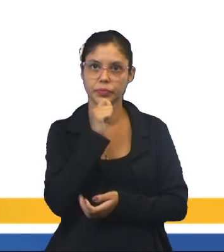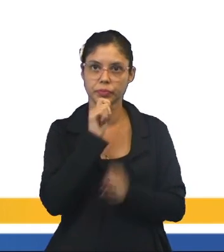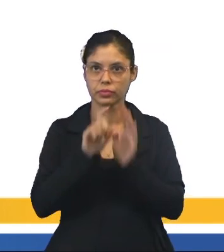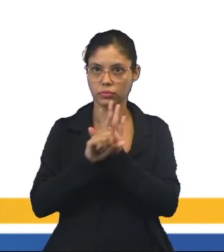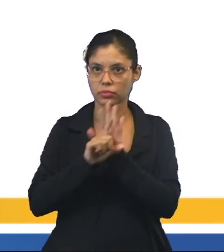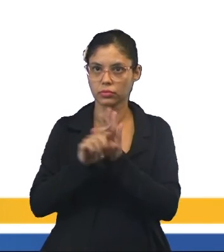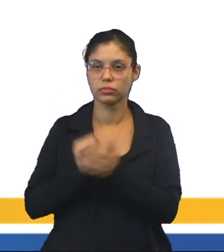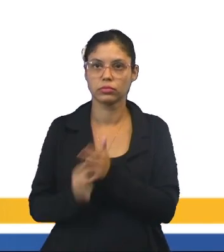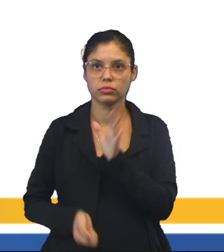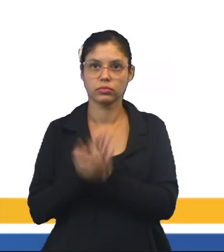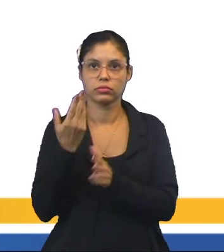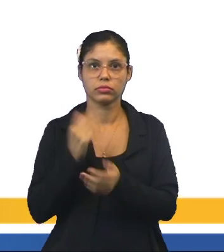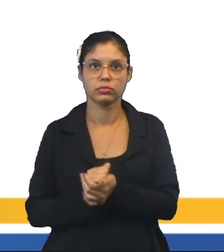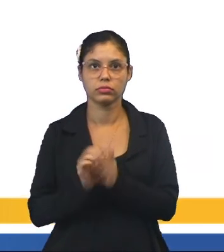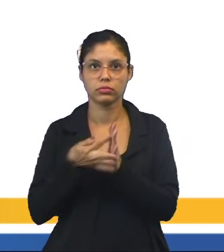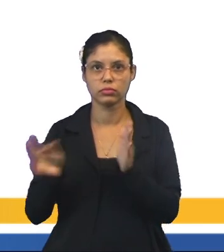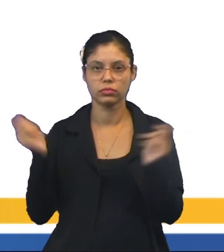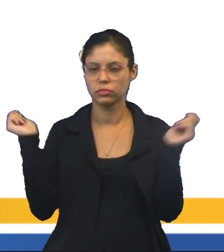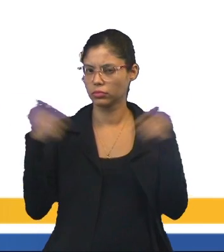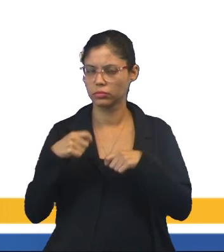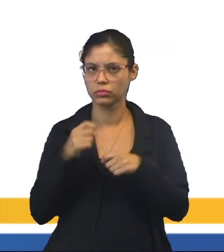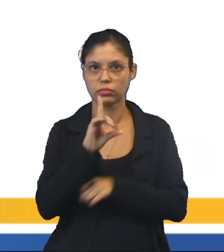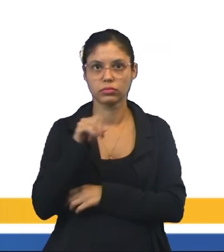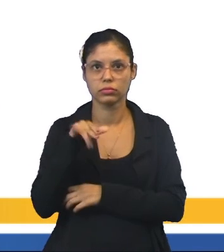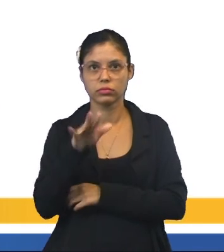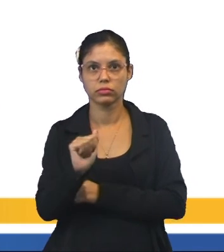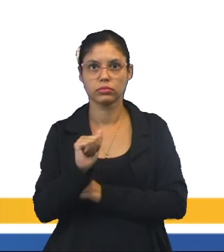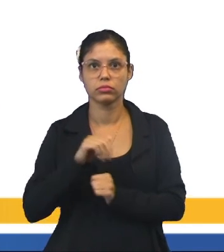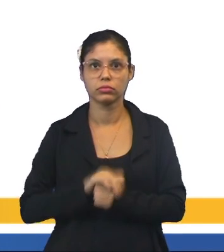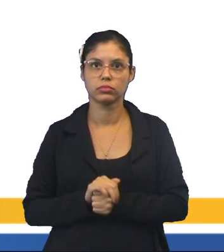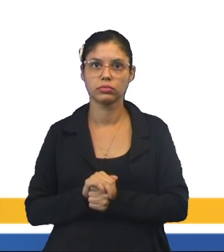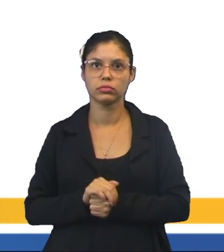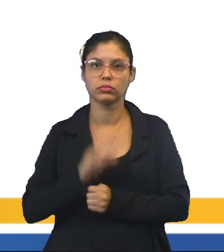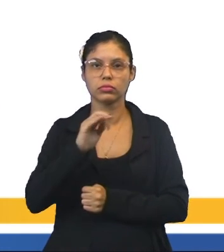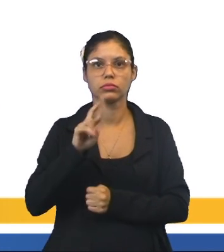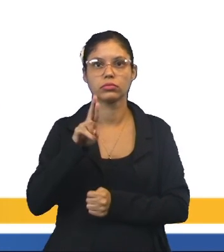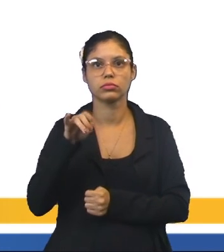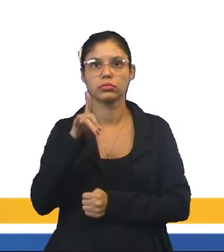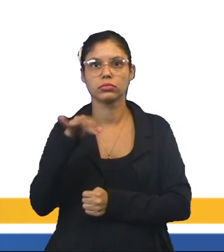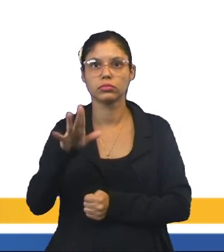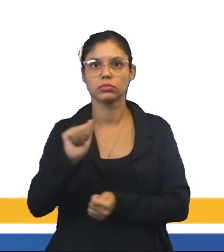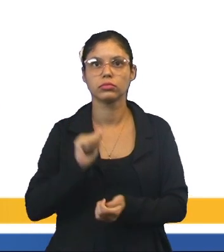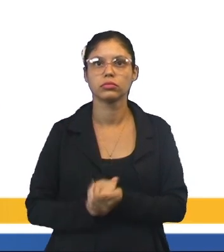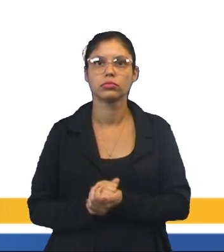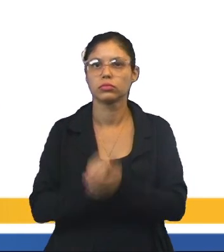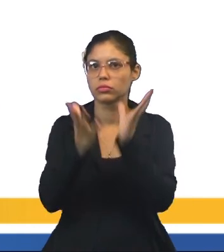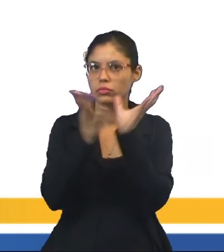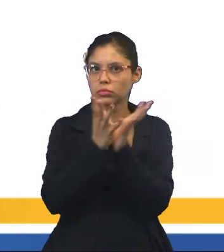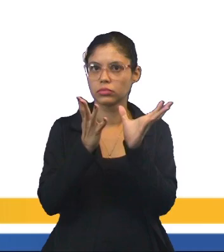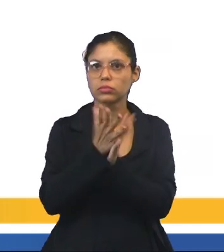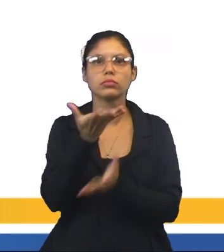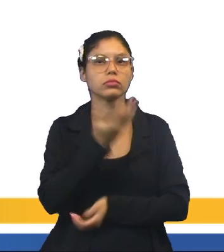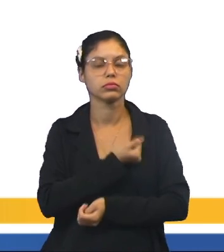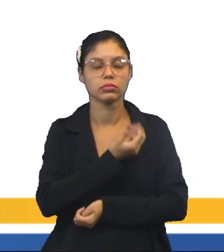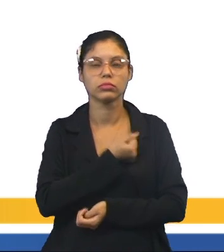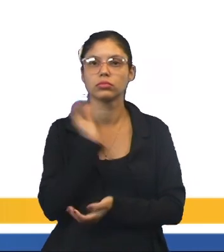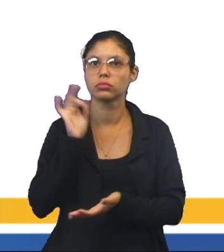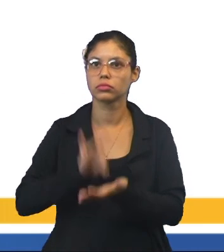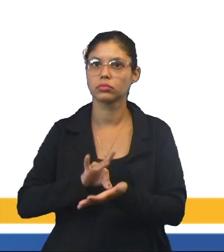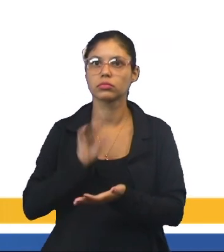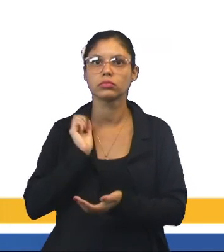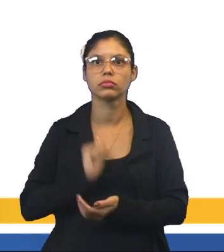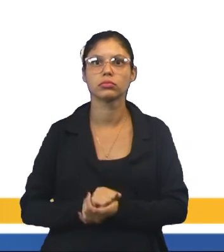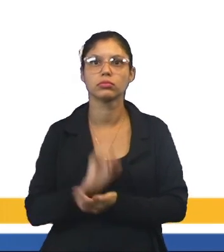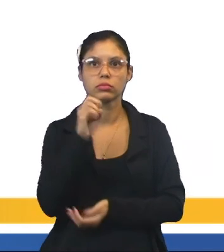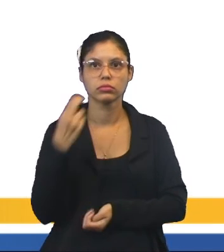Além da lei de formação, essa função possui domínio e contradomínio do conjunto dos